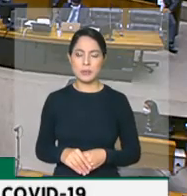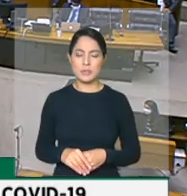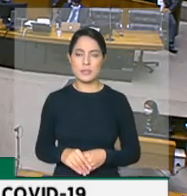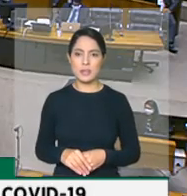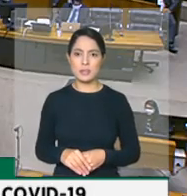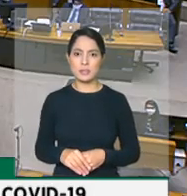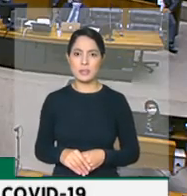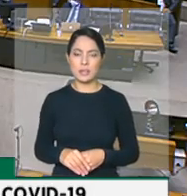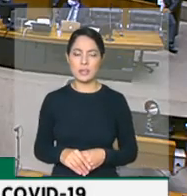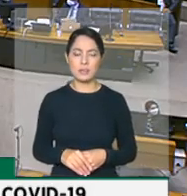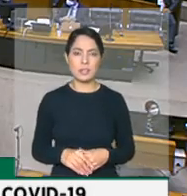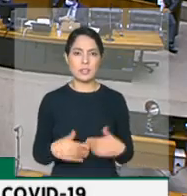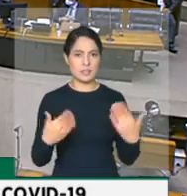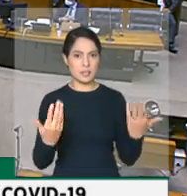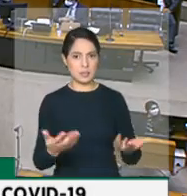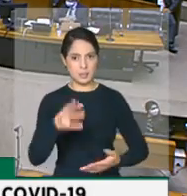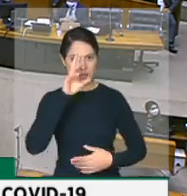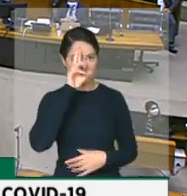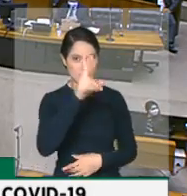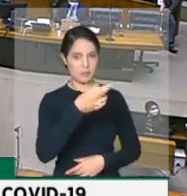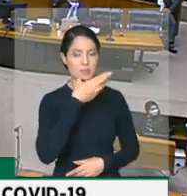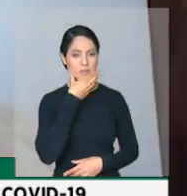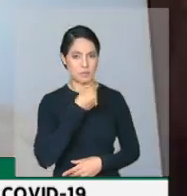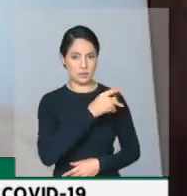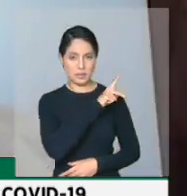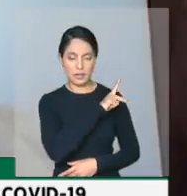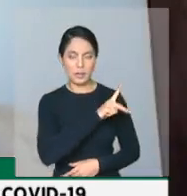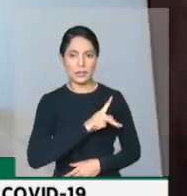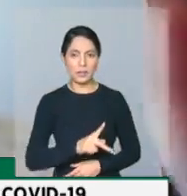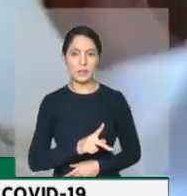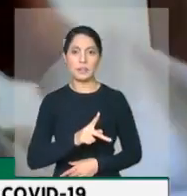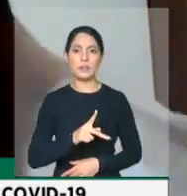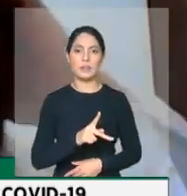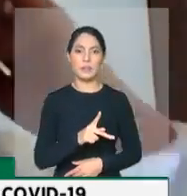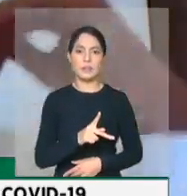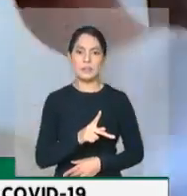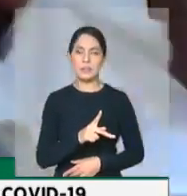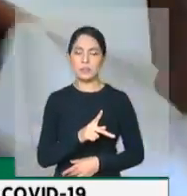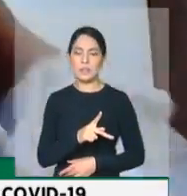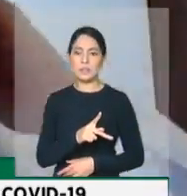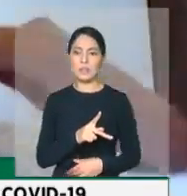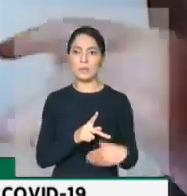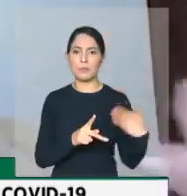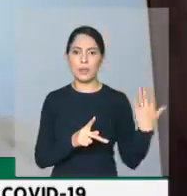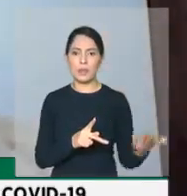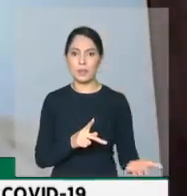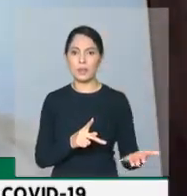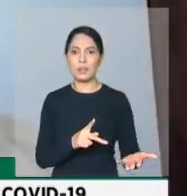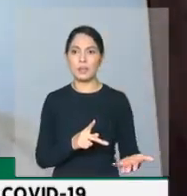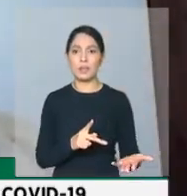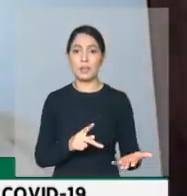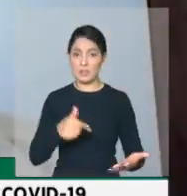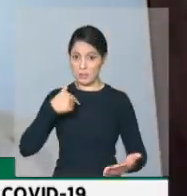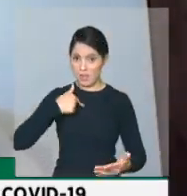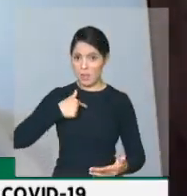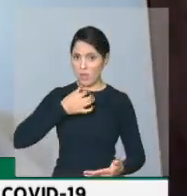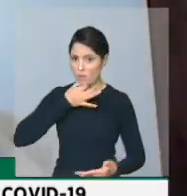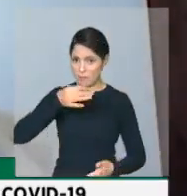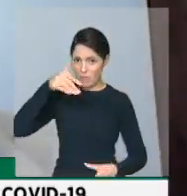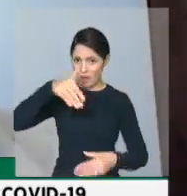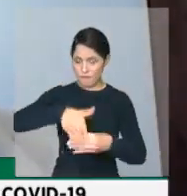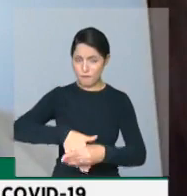Senhor presidente, senhoras e senhores deputados, eu vou direto ao voto, em virtude de ser um tema, acho